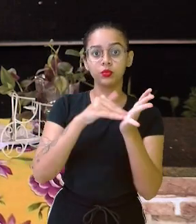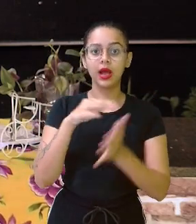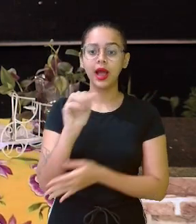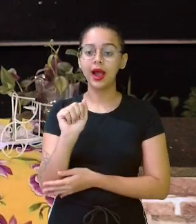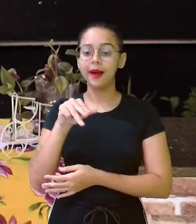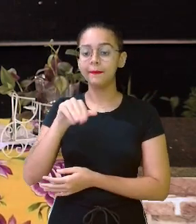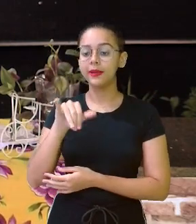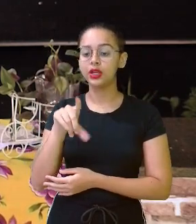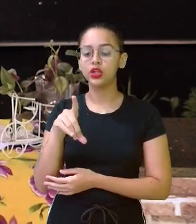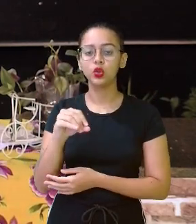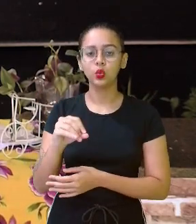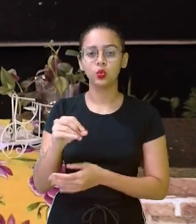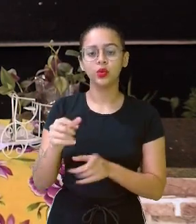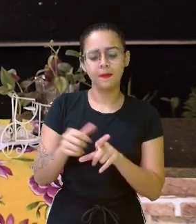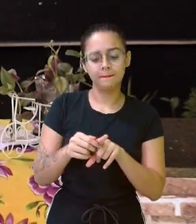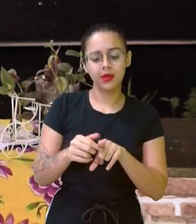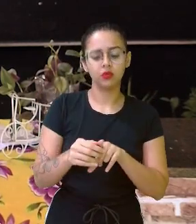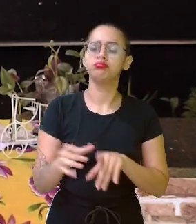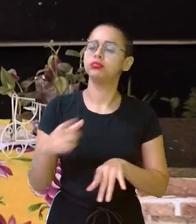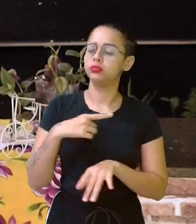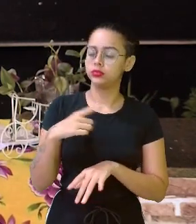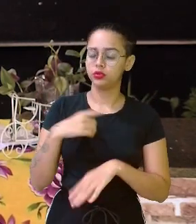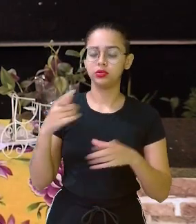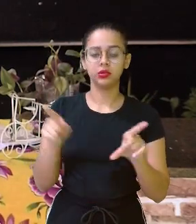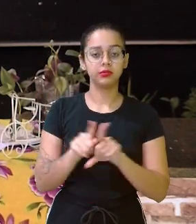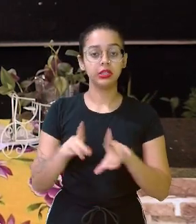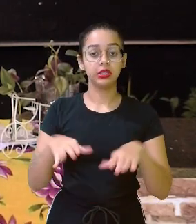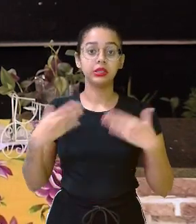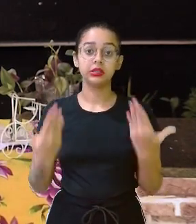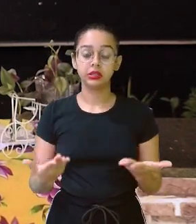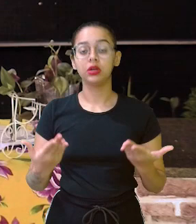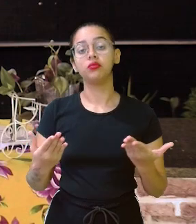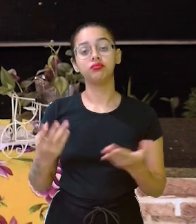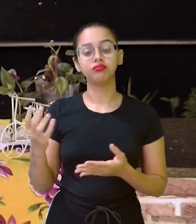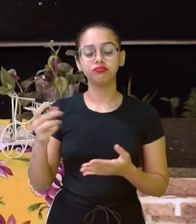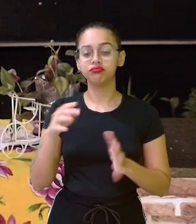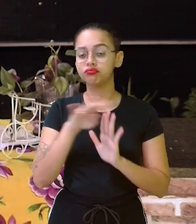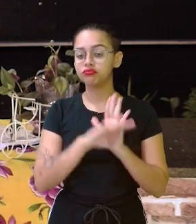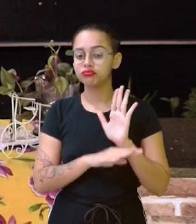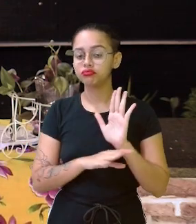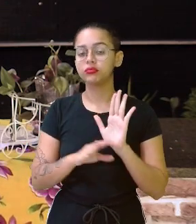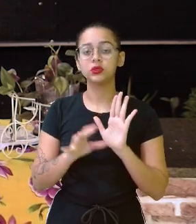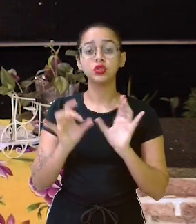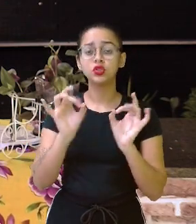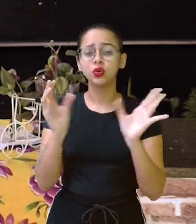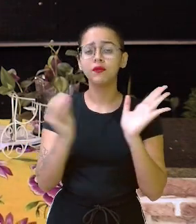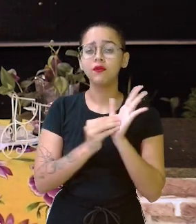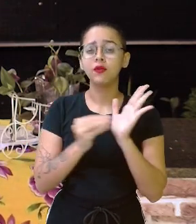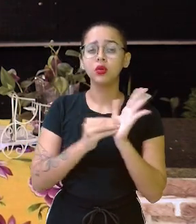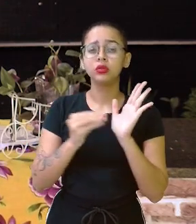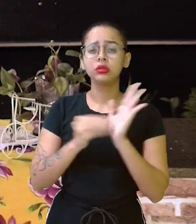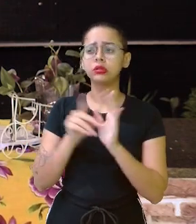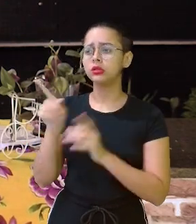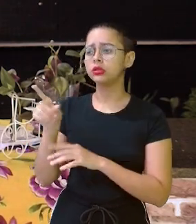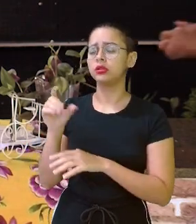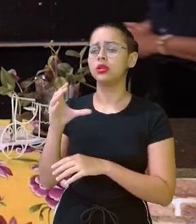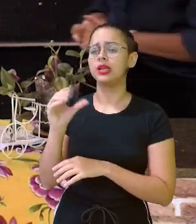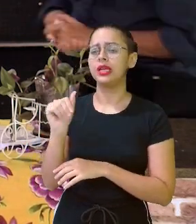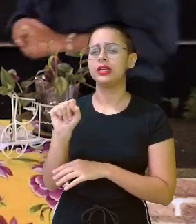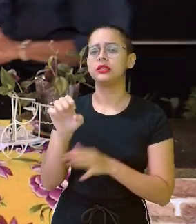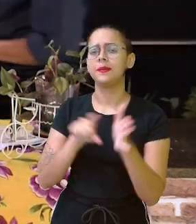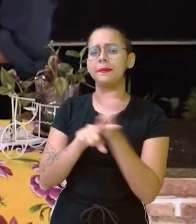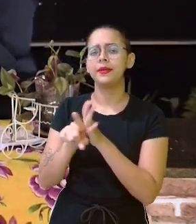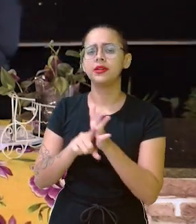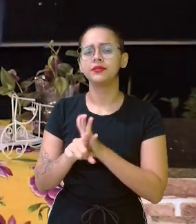amido de milho, né? Ah, esse aqui eu também tenho aqui, ó. Então, pronto. Esses aqui... Só tá faltando aquele que Casey tá pesquisando.